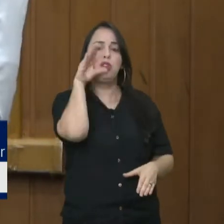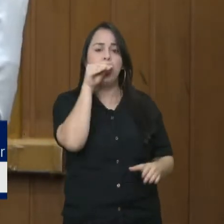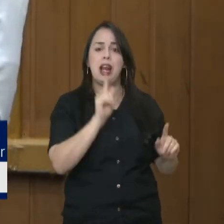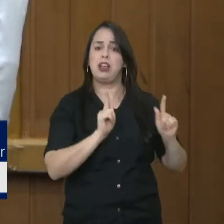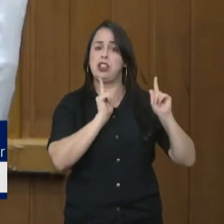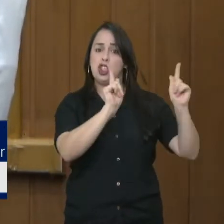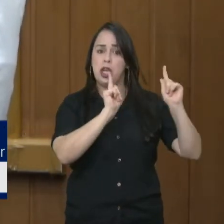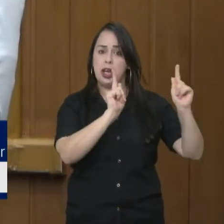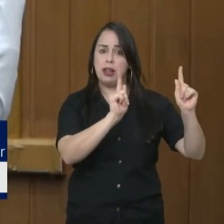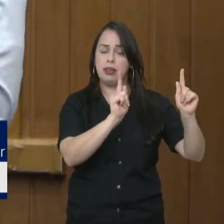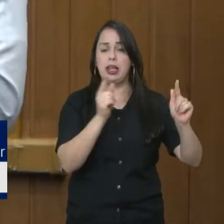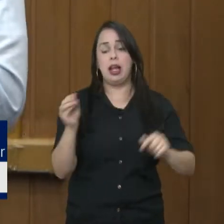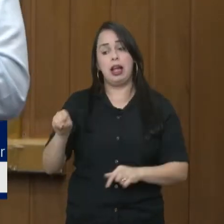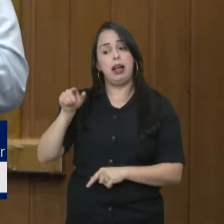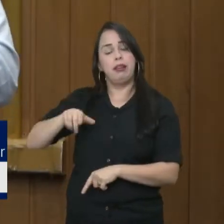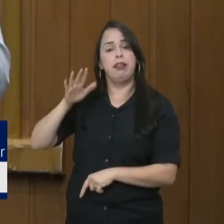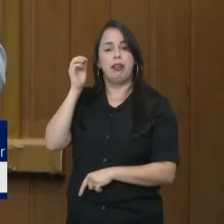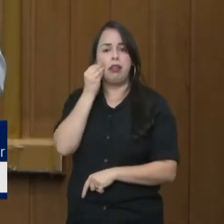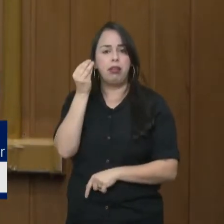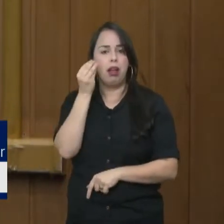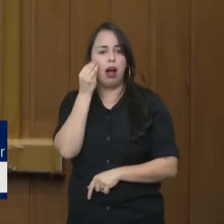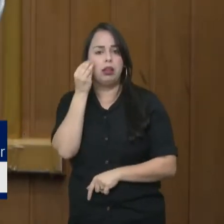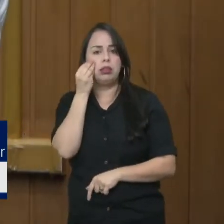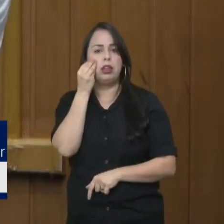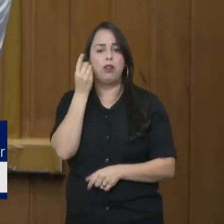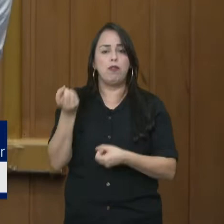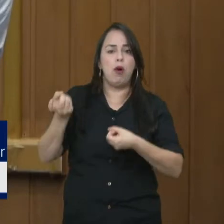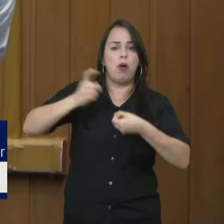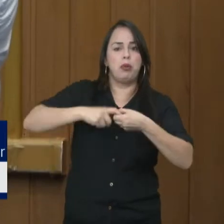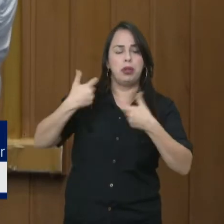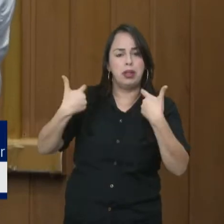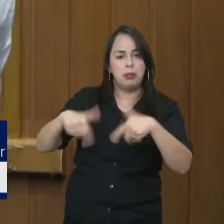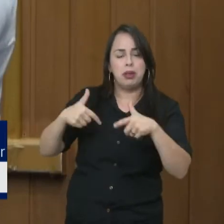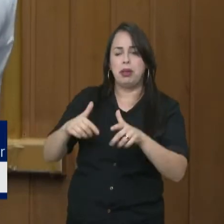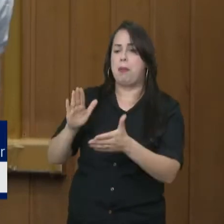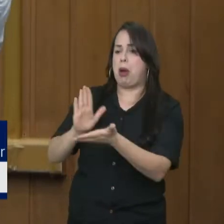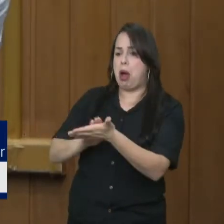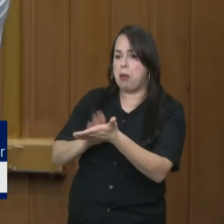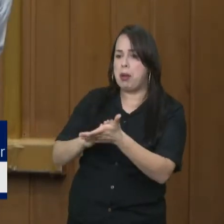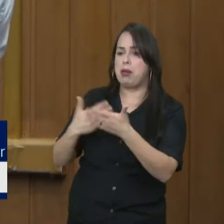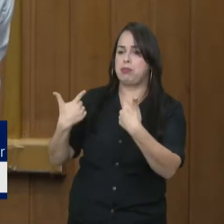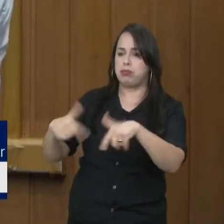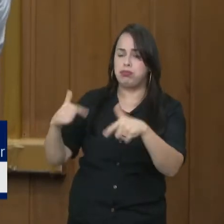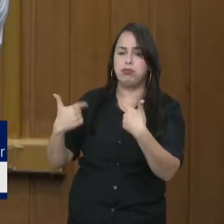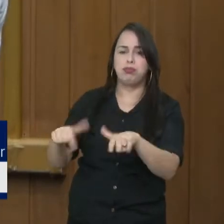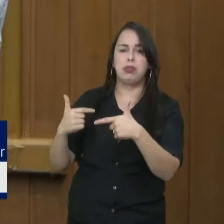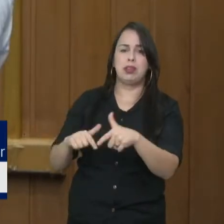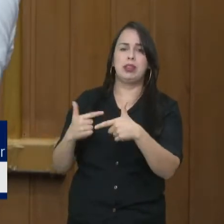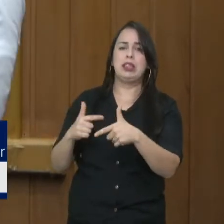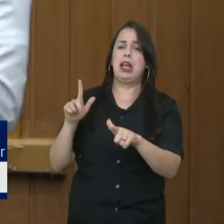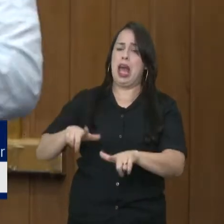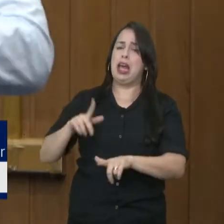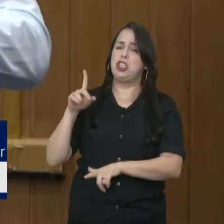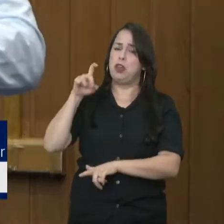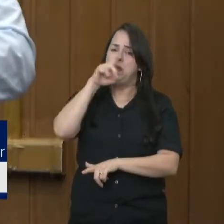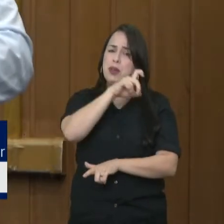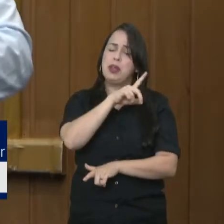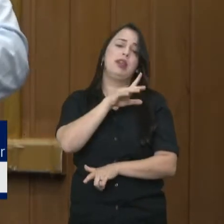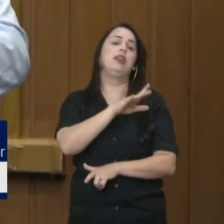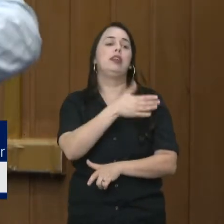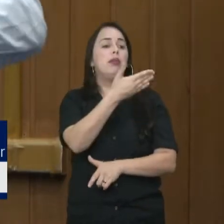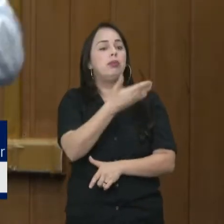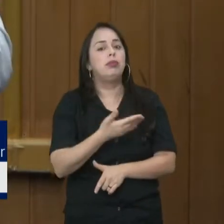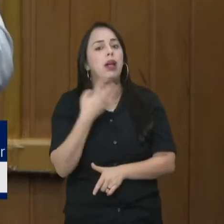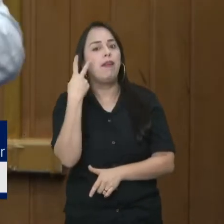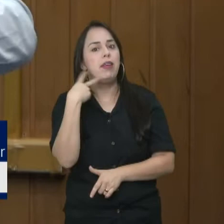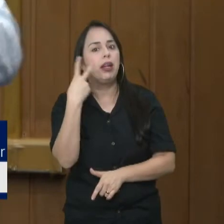o trabalho aqui na nossa cidade. A SMC está de parabéns pelo trabalho, com muita, mas muita dificuldade. E a vereadora, ela